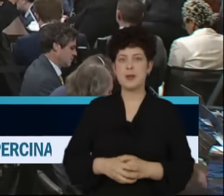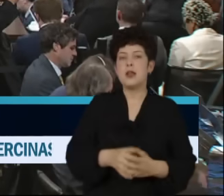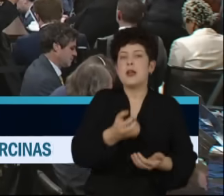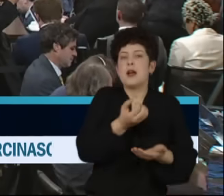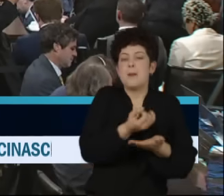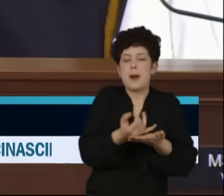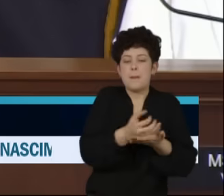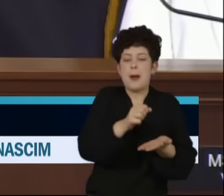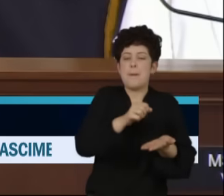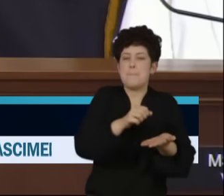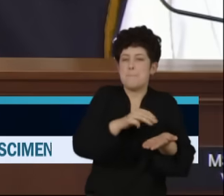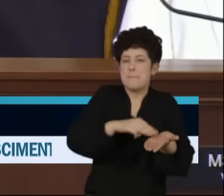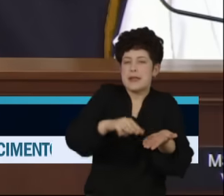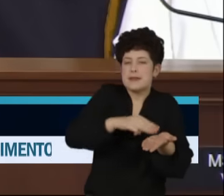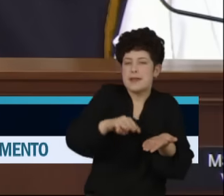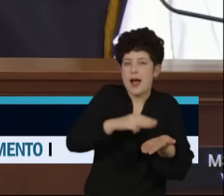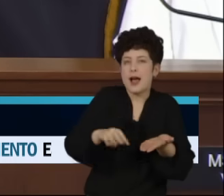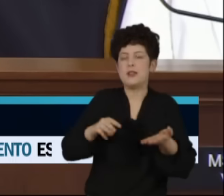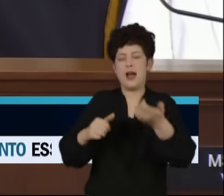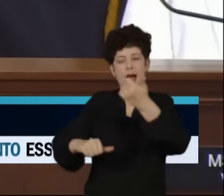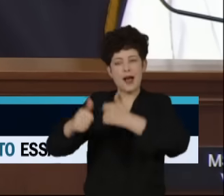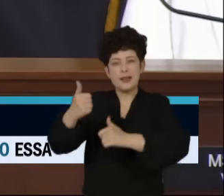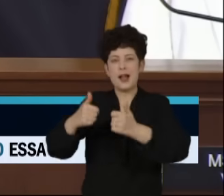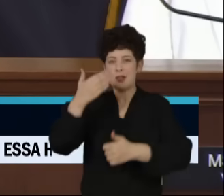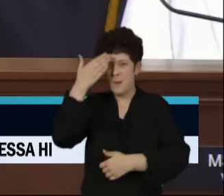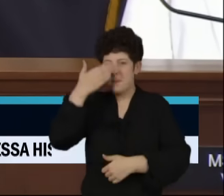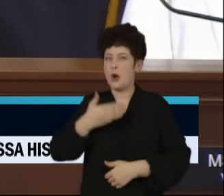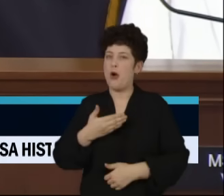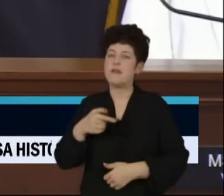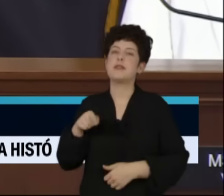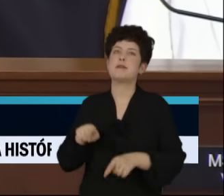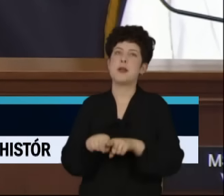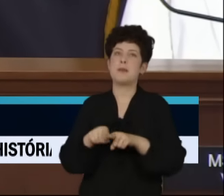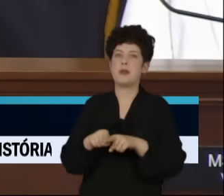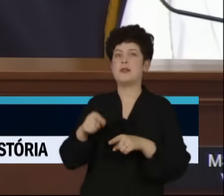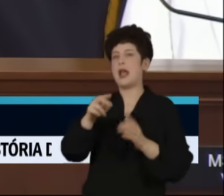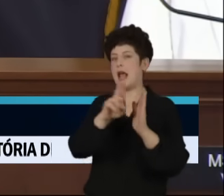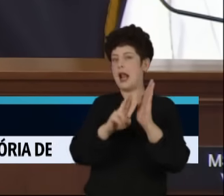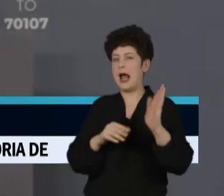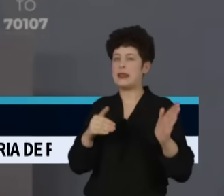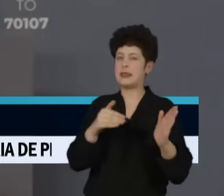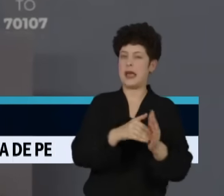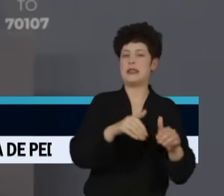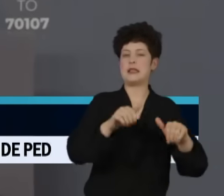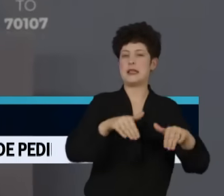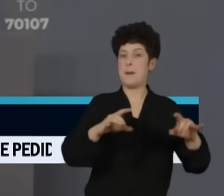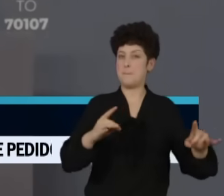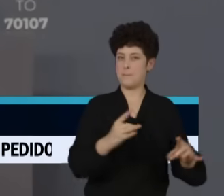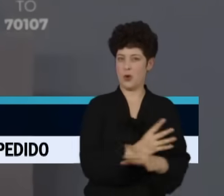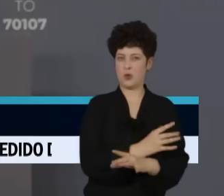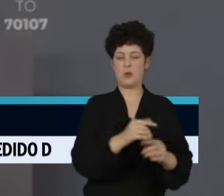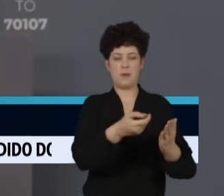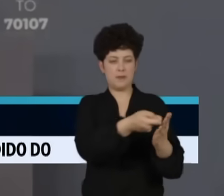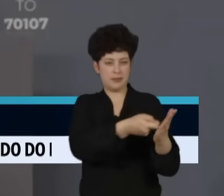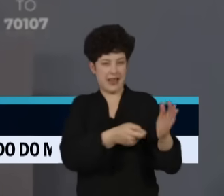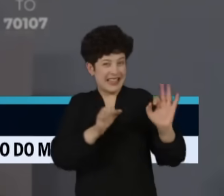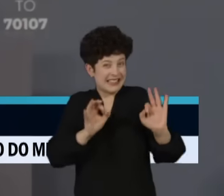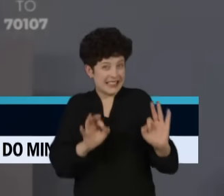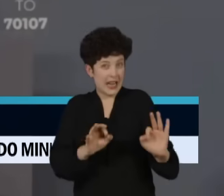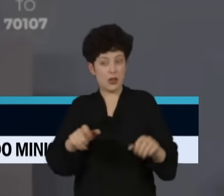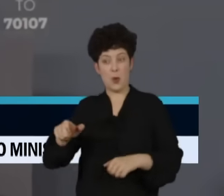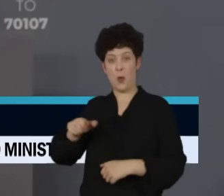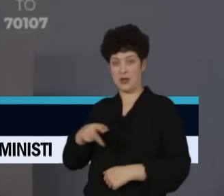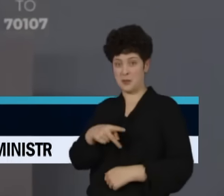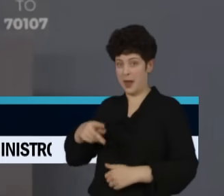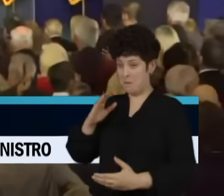mensagens e análises de evidências. Um relatório deverá ficar pronto até setembro, mas não é uma garantia de que o ex-presidente